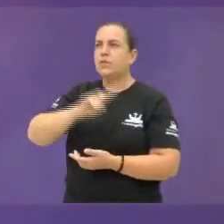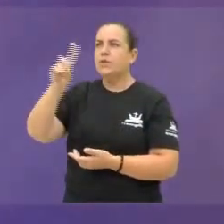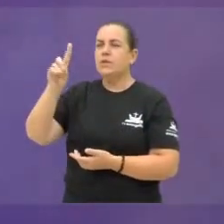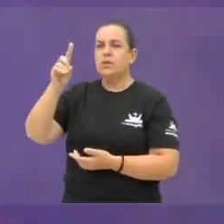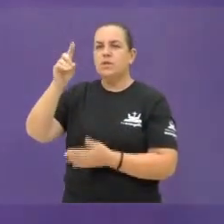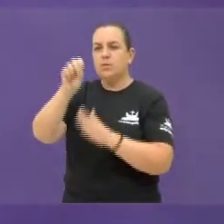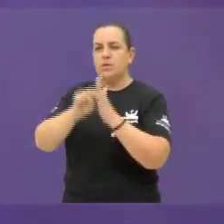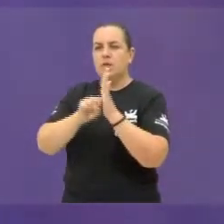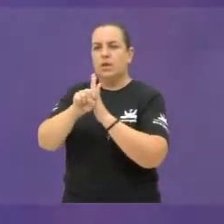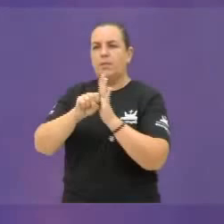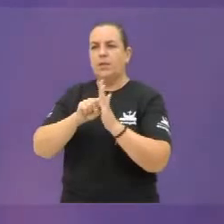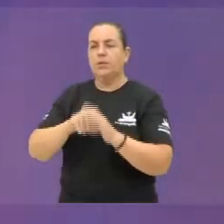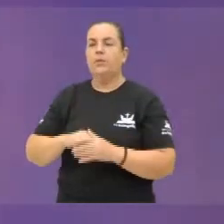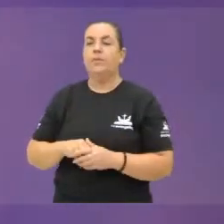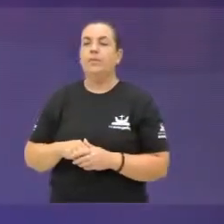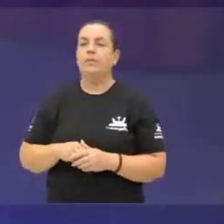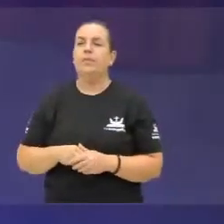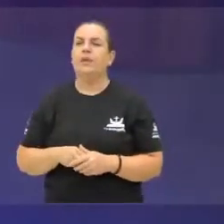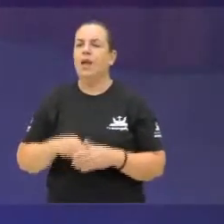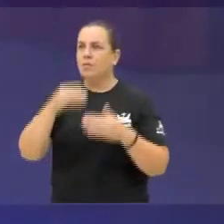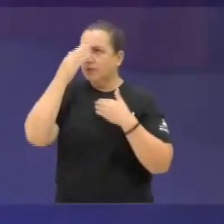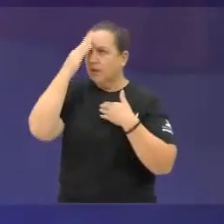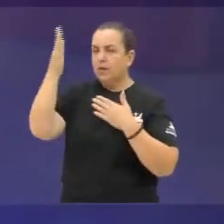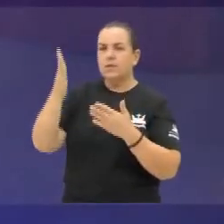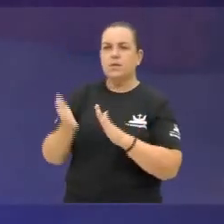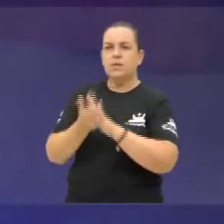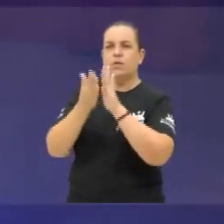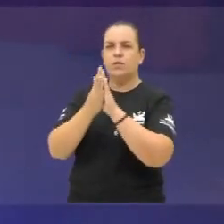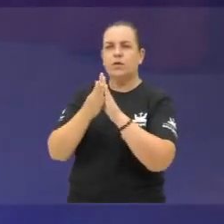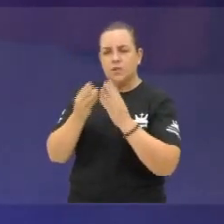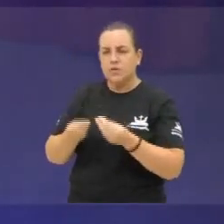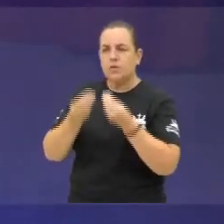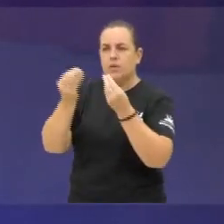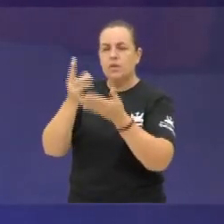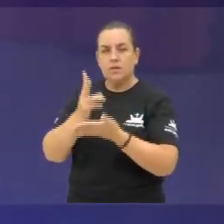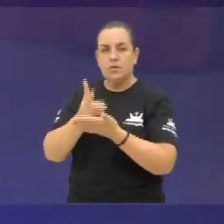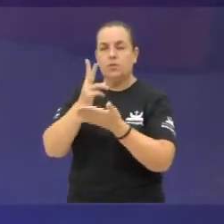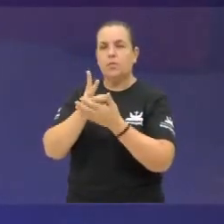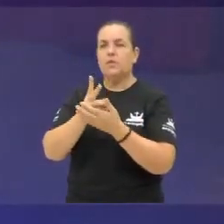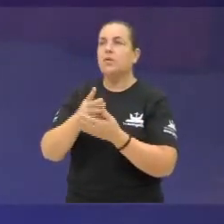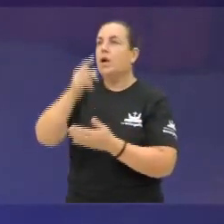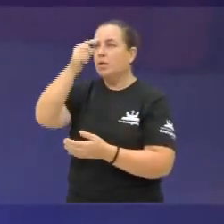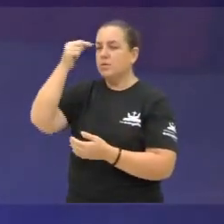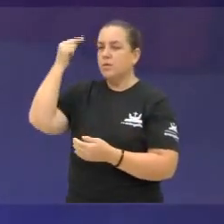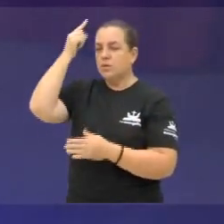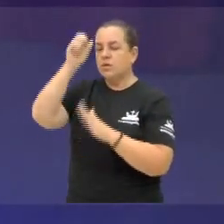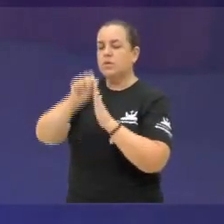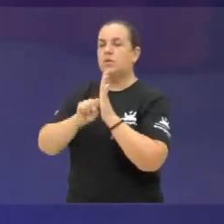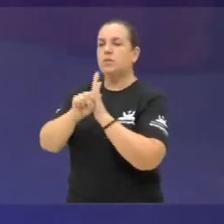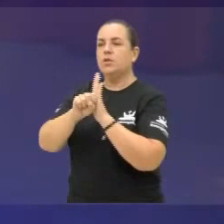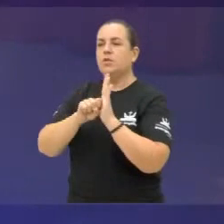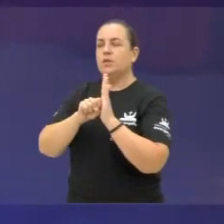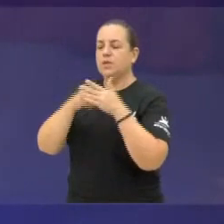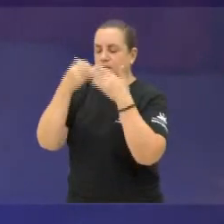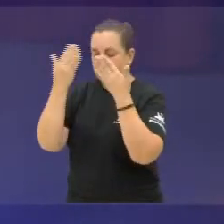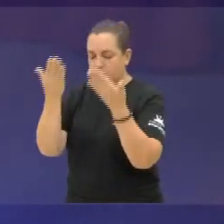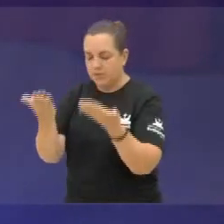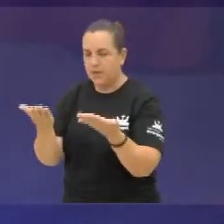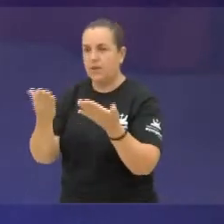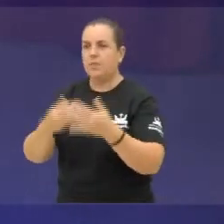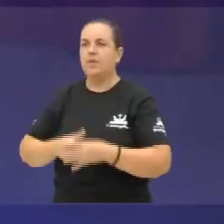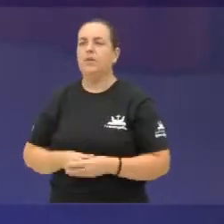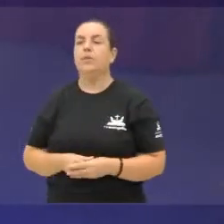e Diviníssimo Sacramento. Graças e louvores sejam dados a todo momento. Ao Santíssimo e